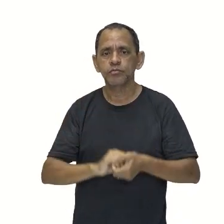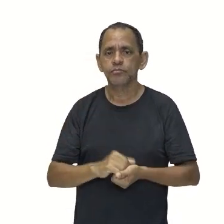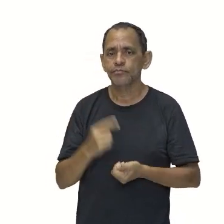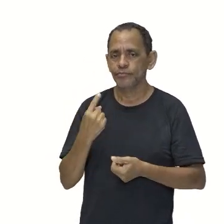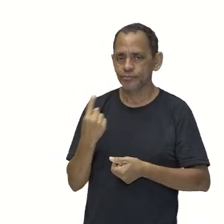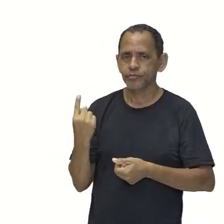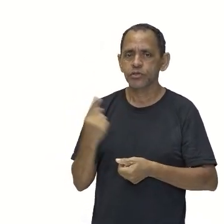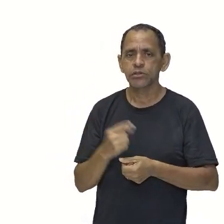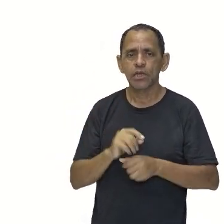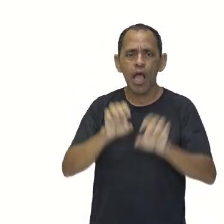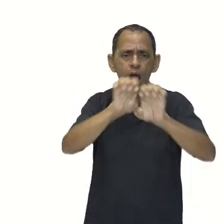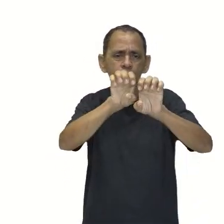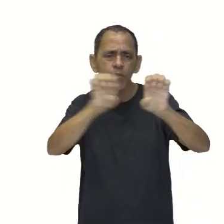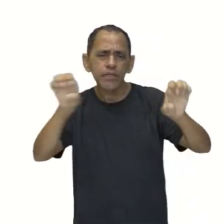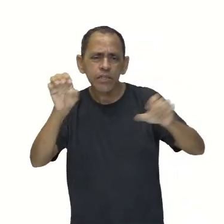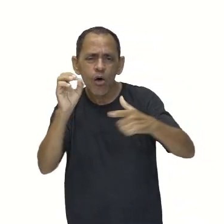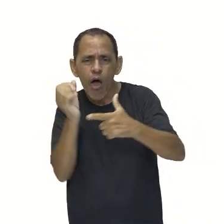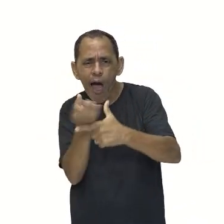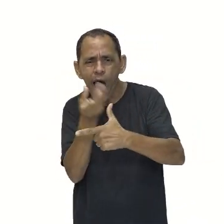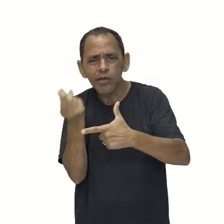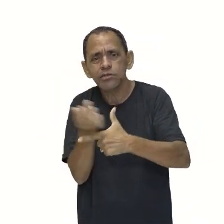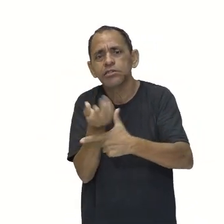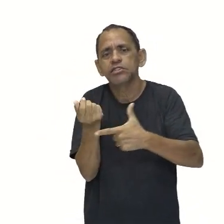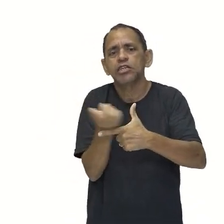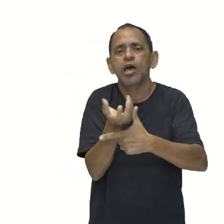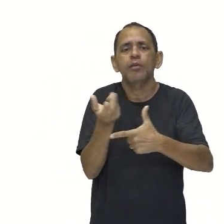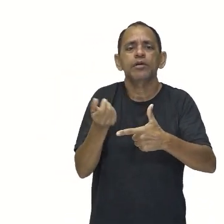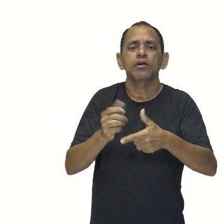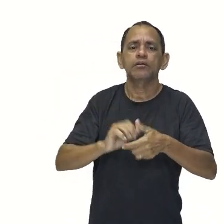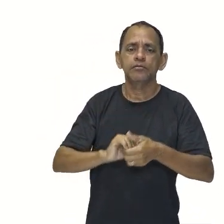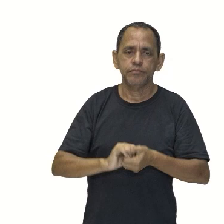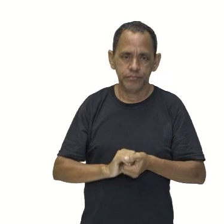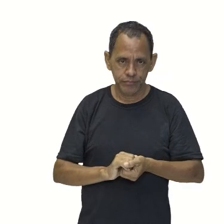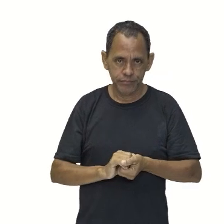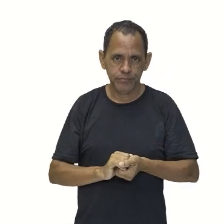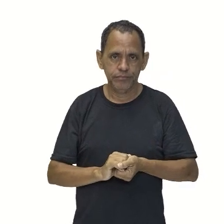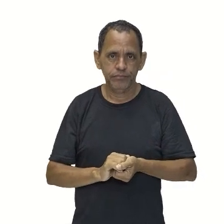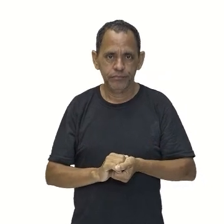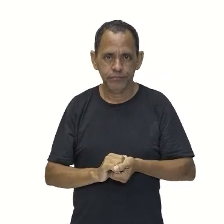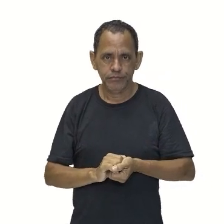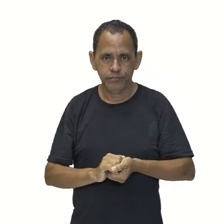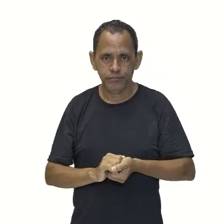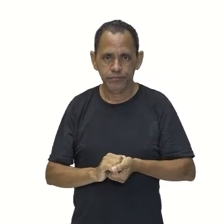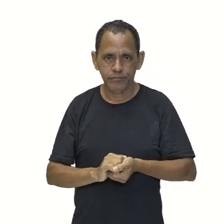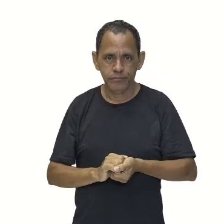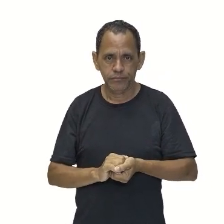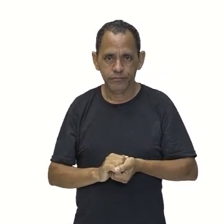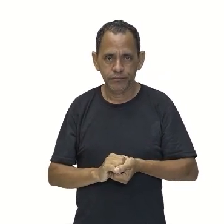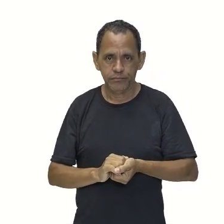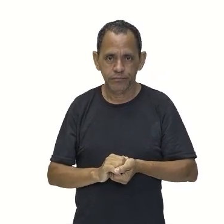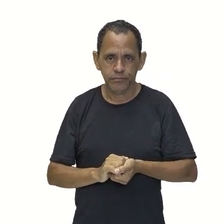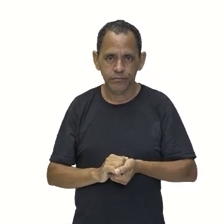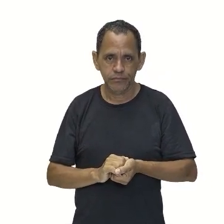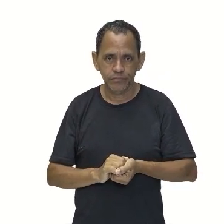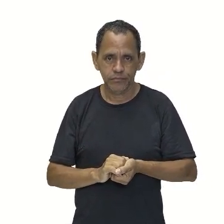a expressão algébrica, ó, expressão algébrica